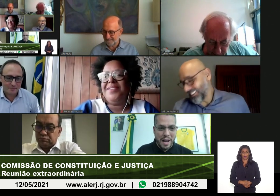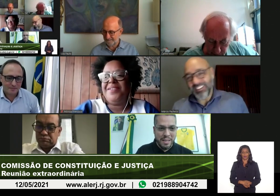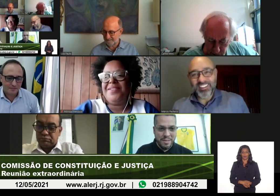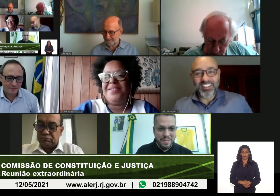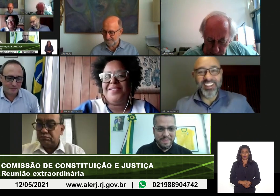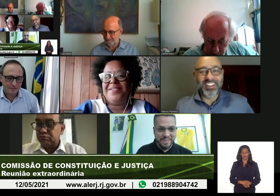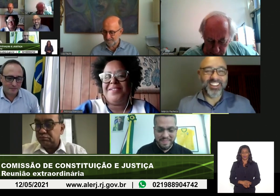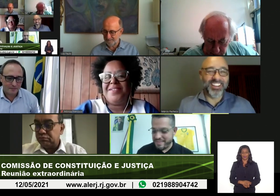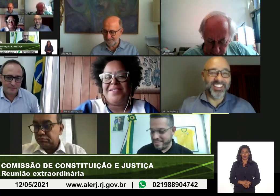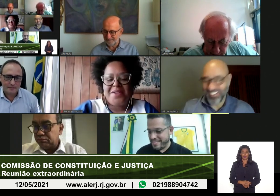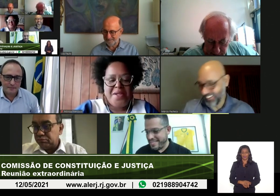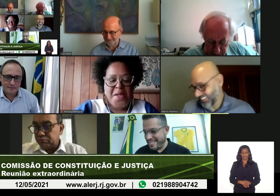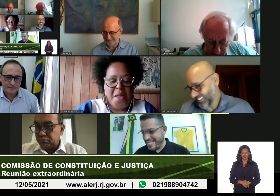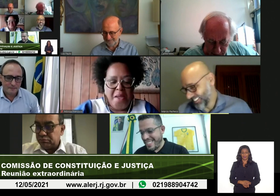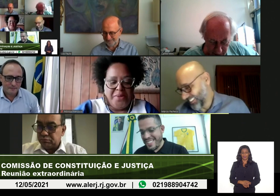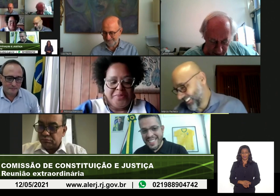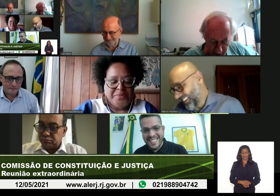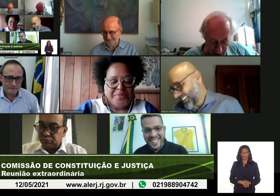sua, Márcio.